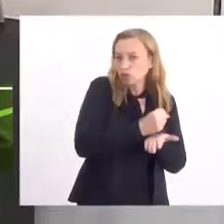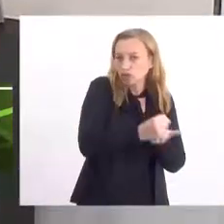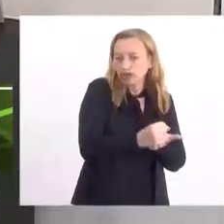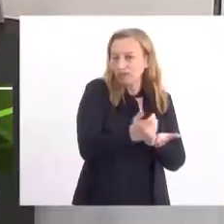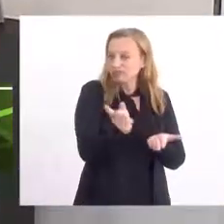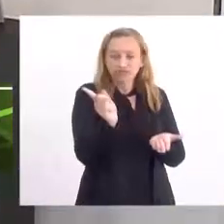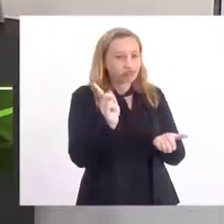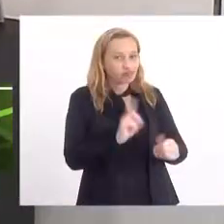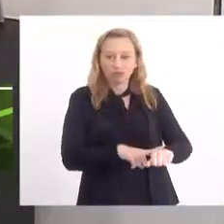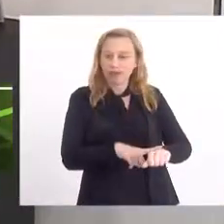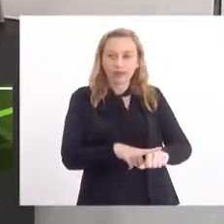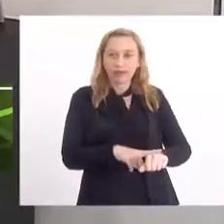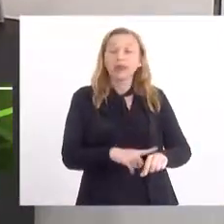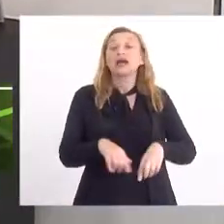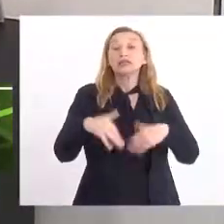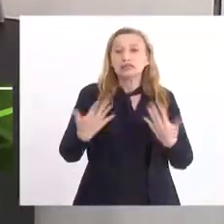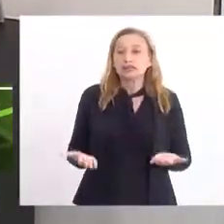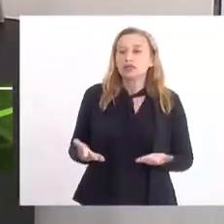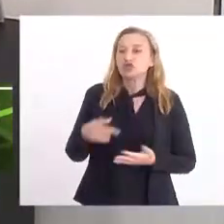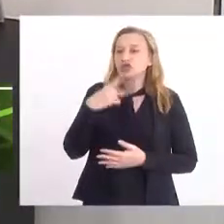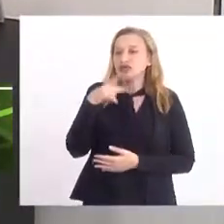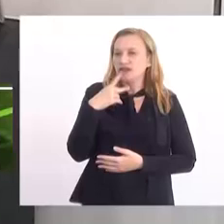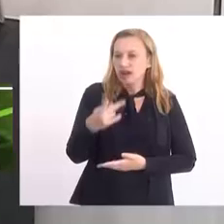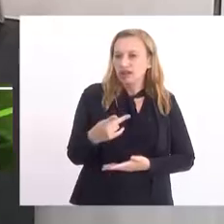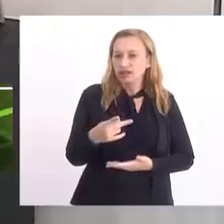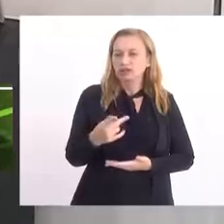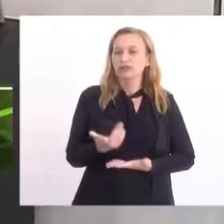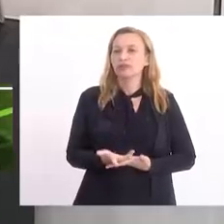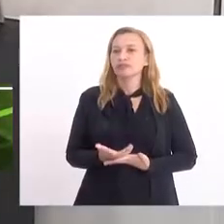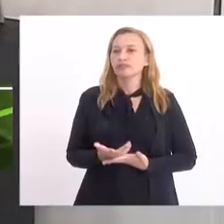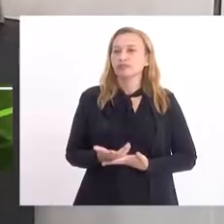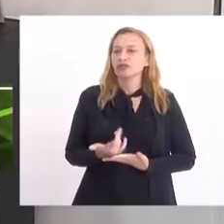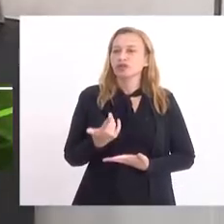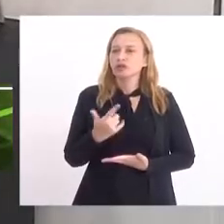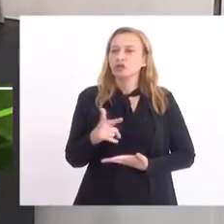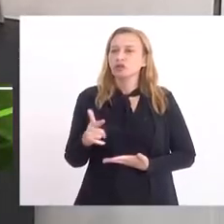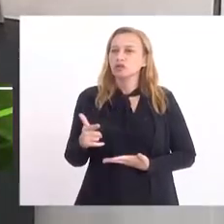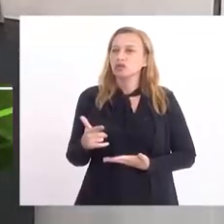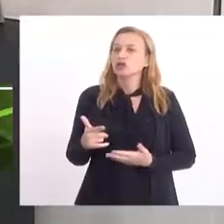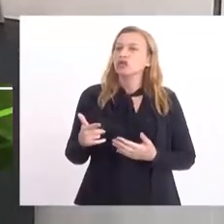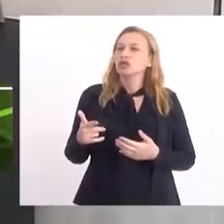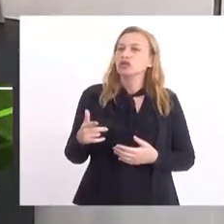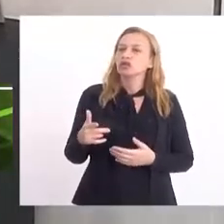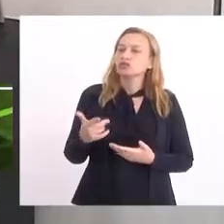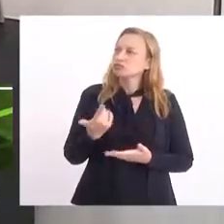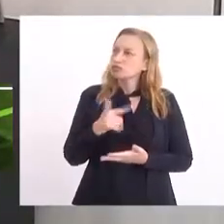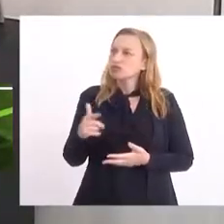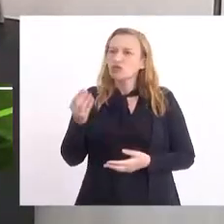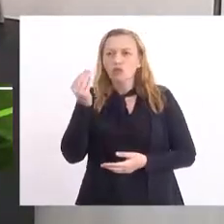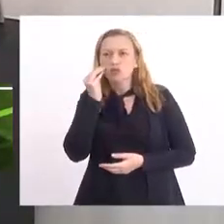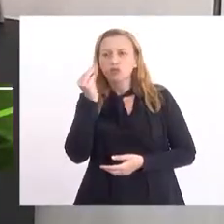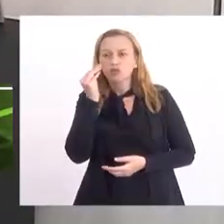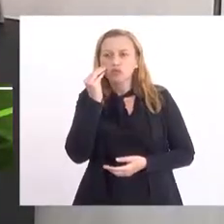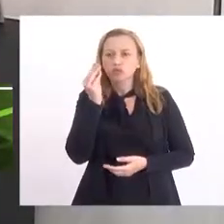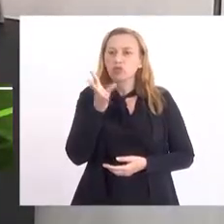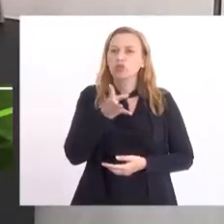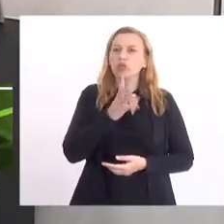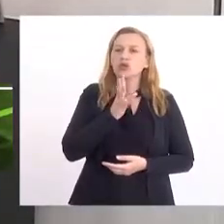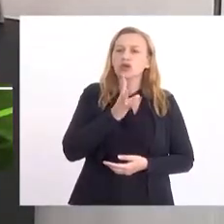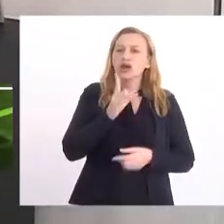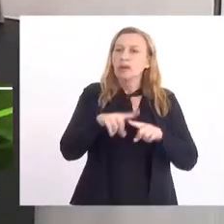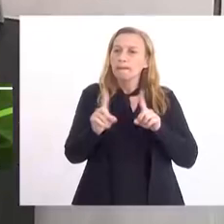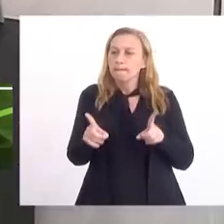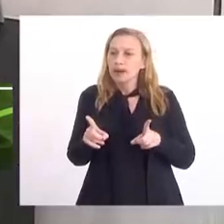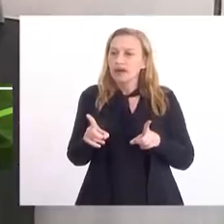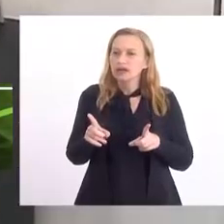da progressão. Então, quando a gente está falando, a gente não teve, até com o deputado Luiz, a gente não teve a oportunidade de conhecer, mas o Degazi, que